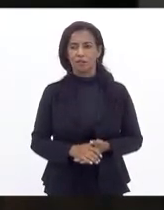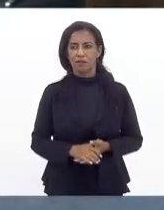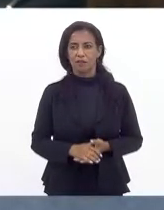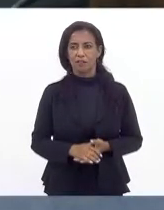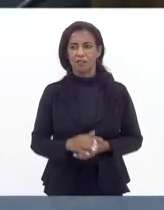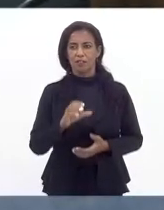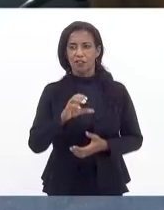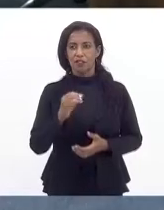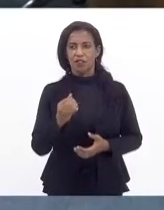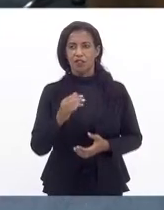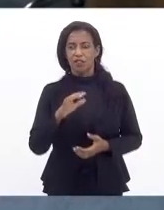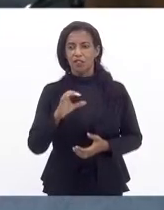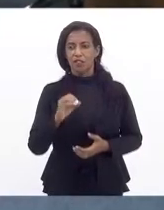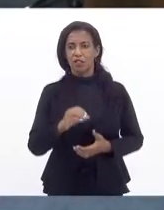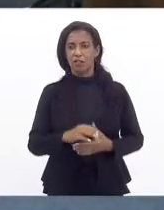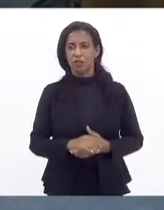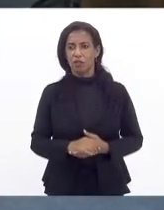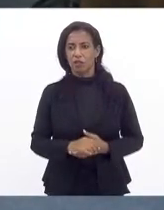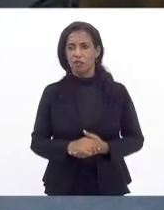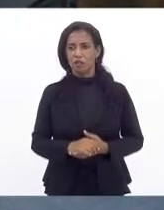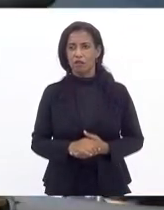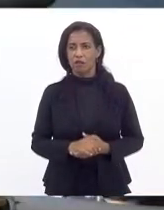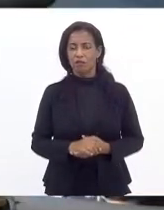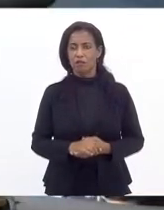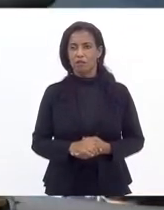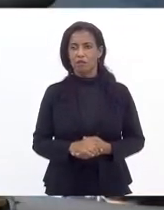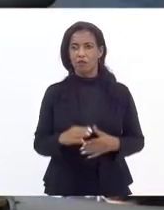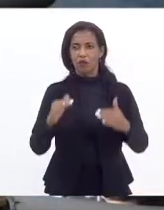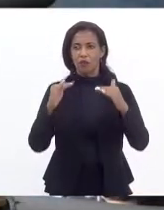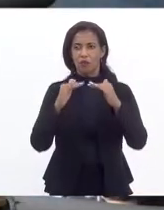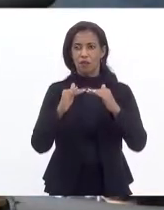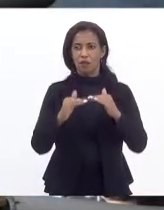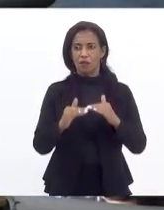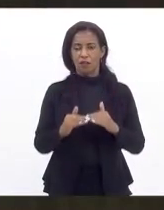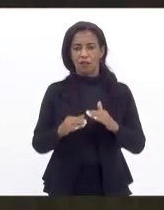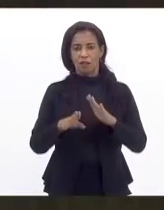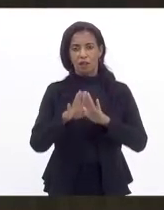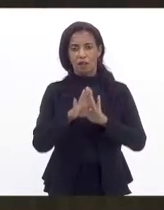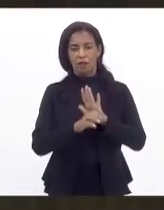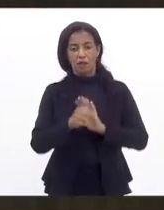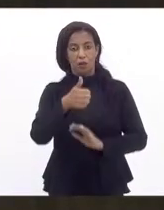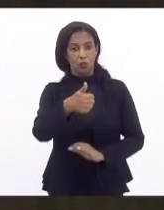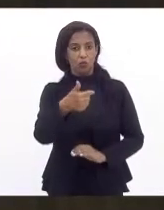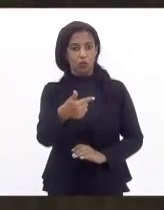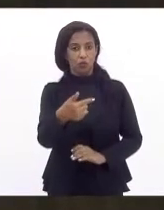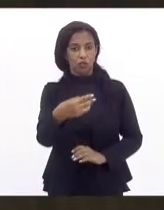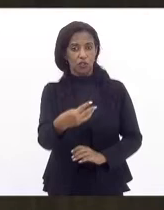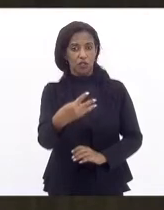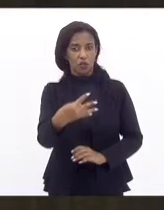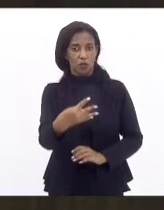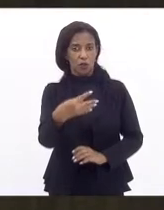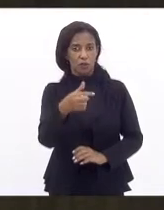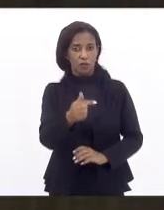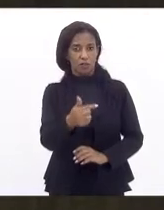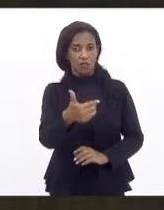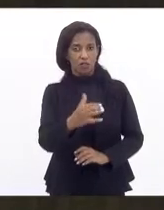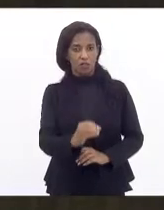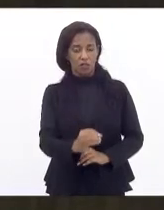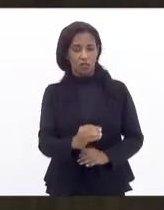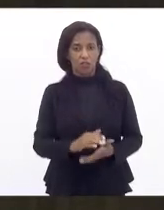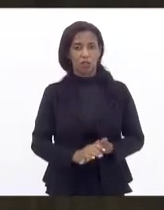Chico Machado. Senhor presidente, favorável às emendas 1, 2, 3, 4, 7 e